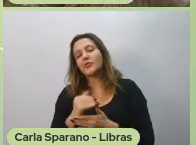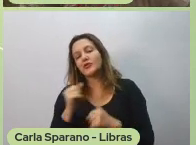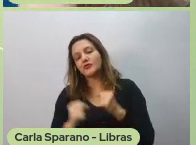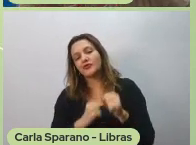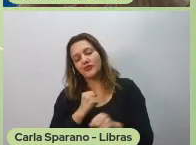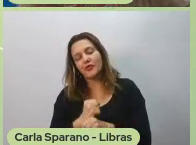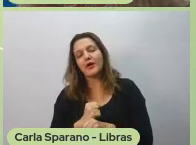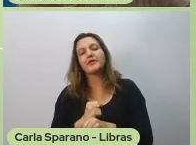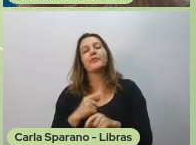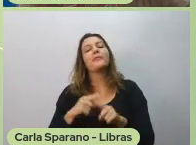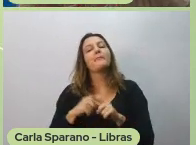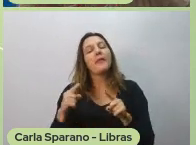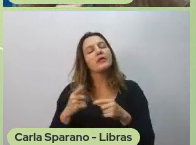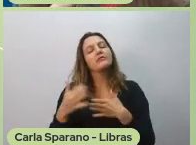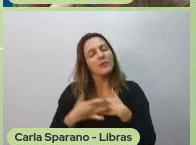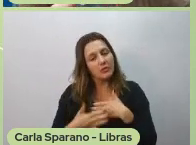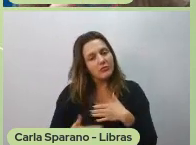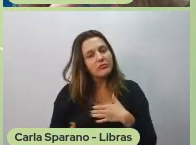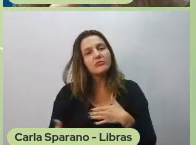início de uma jornada aí